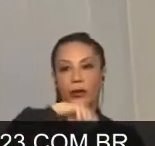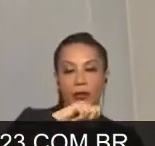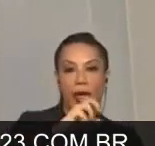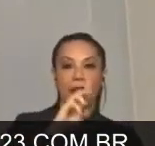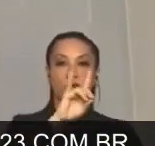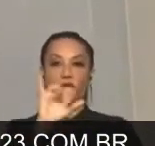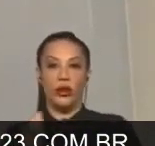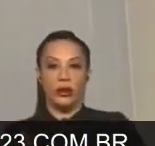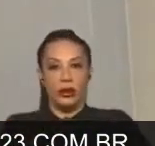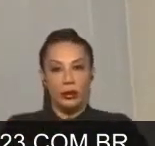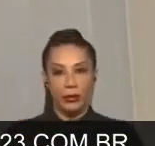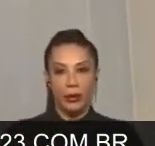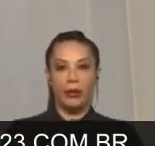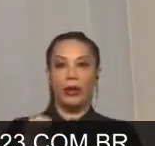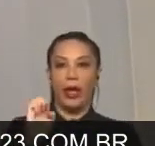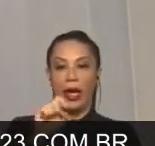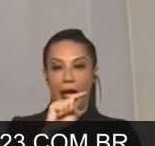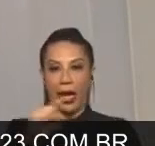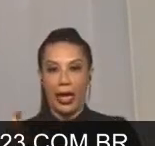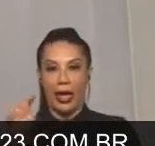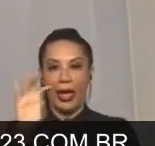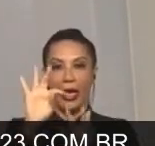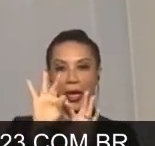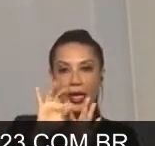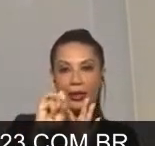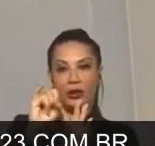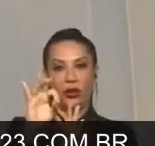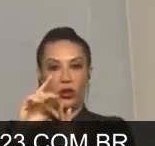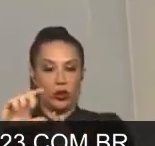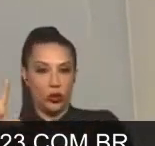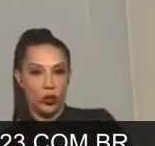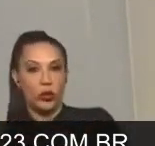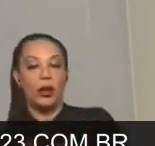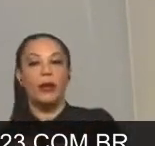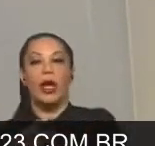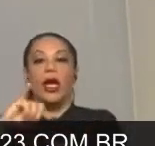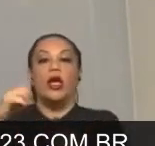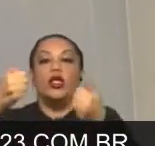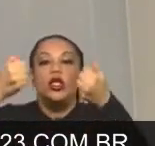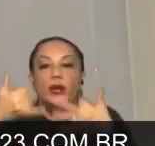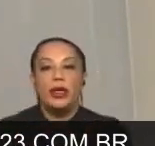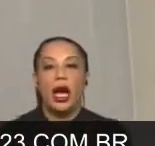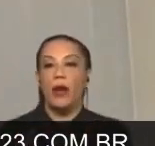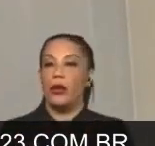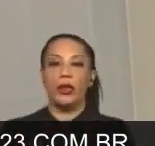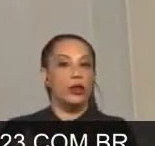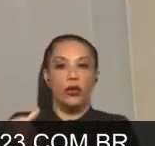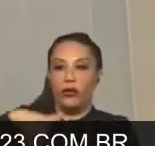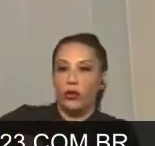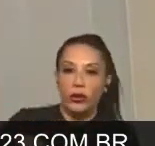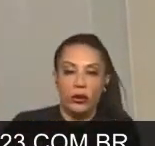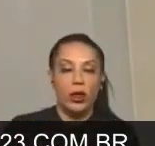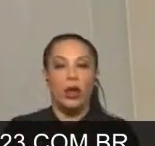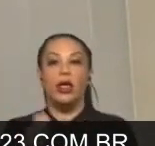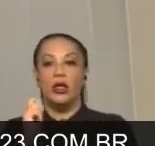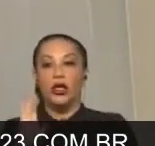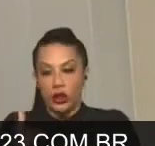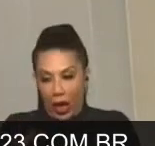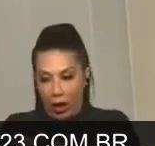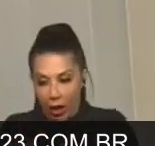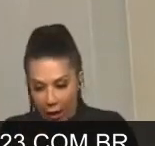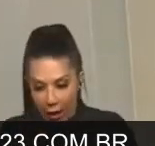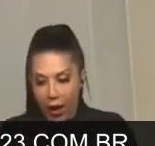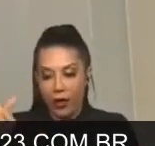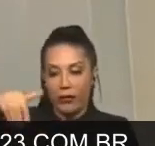oferece uma série de serviços além do local de votação, como fazer a justificativa eleitoral, emitir a quitação eleitoral, guia